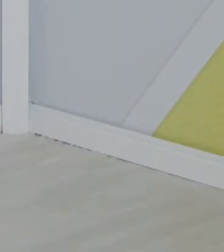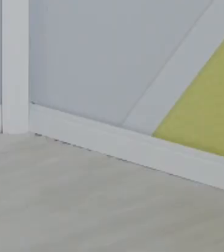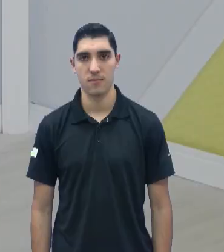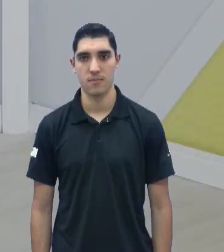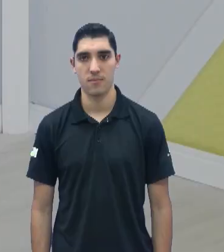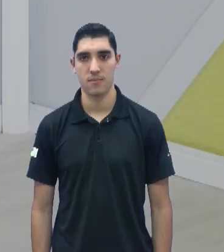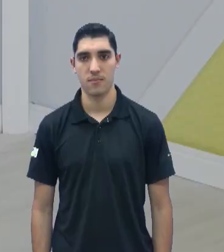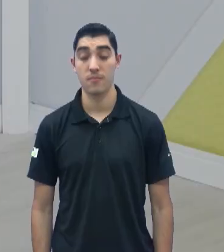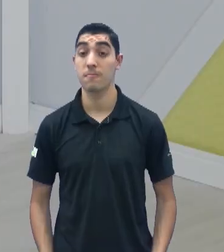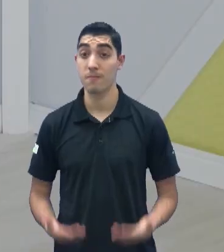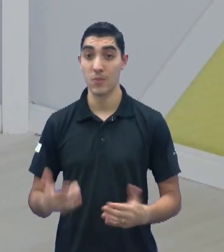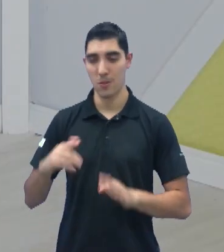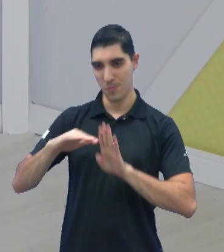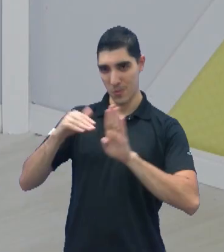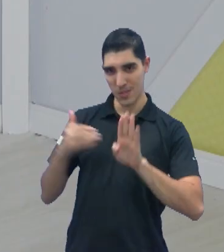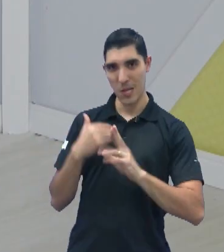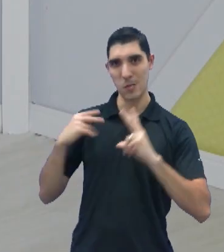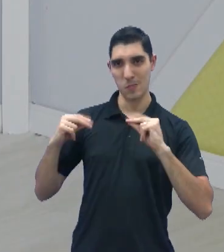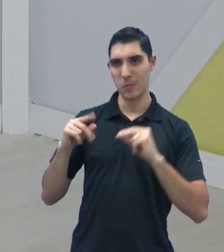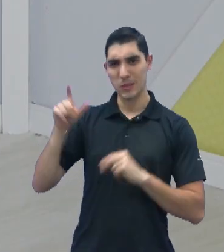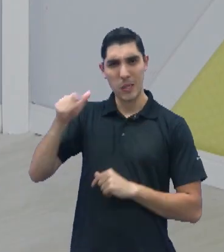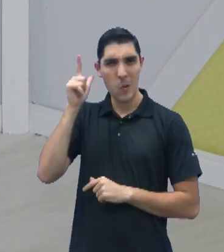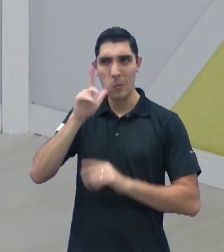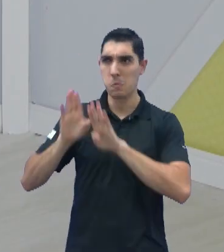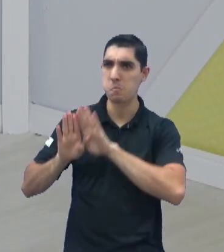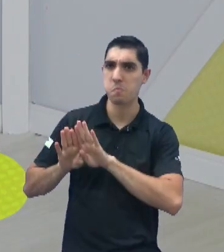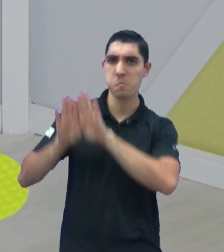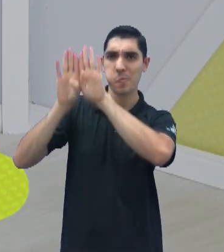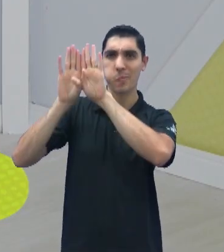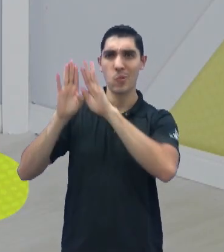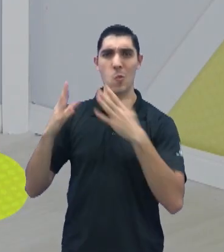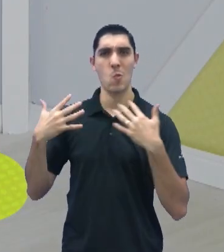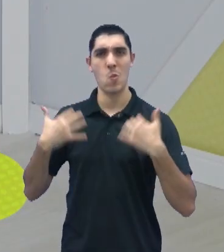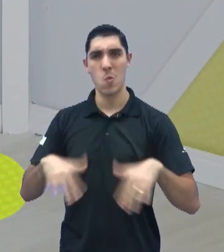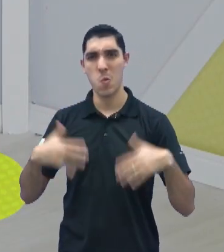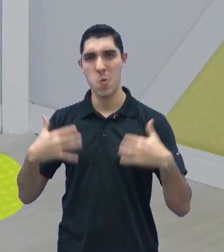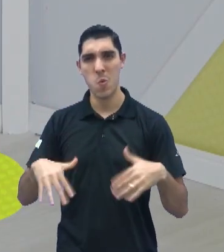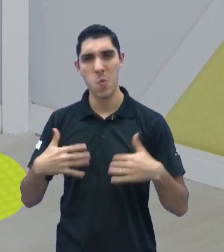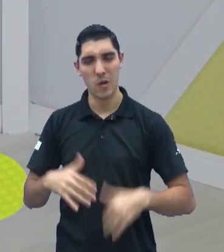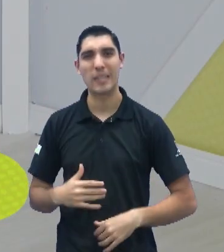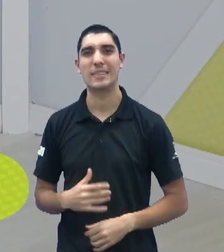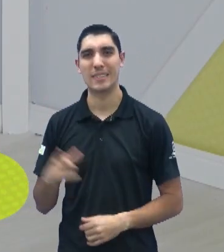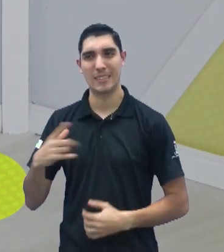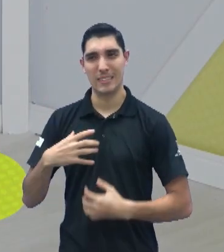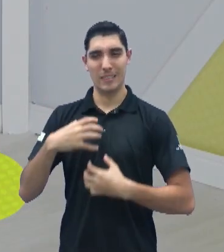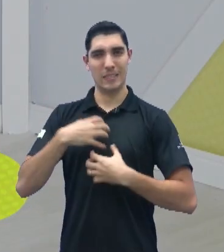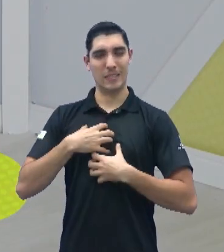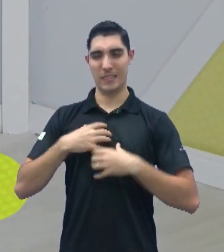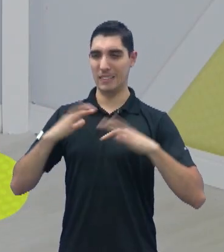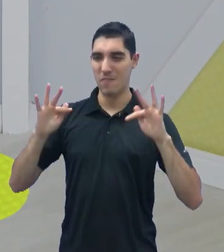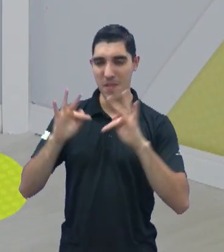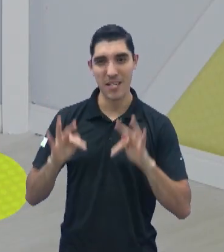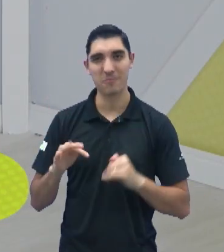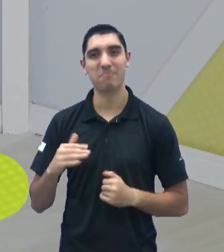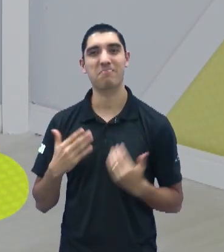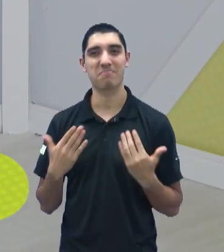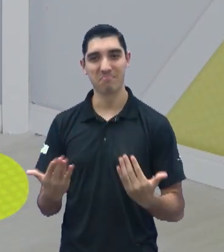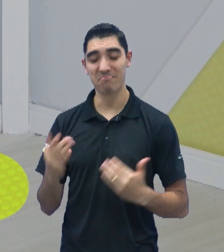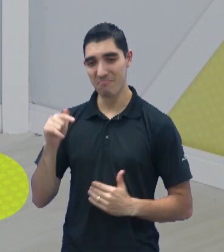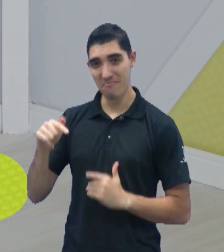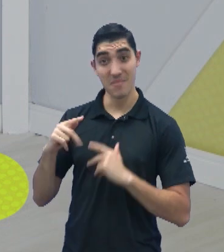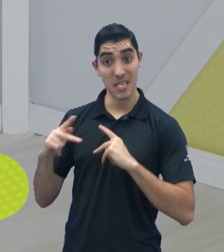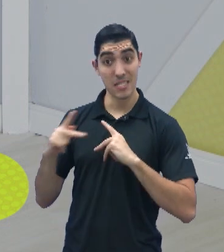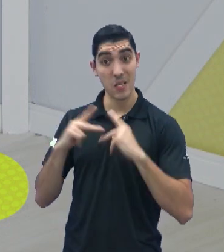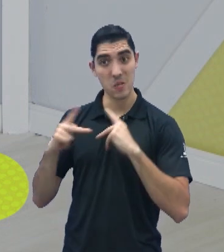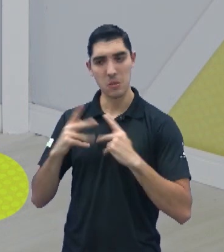Tava falando aqui em off, voltou no pé aquele bloqueio ali. Quando isso acontece, vai dar uma satisfação pro bloqueio. Paulito, bela vitória do São José. Era o